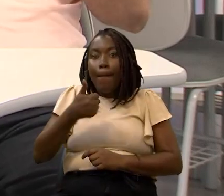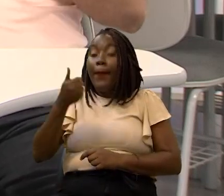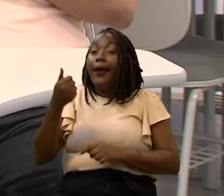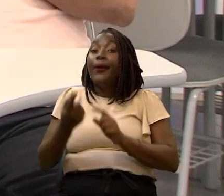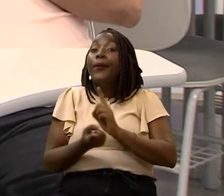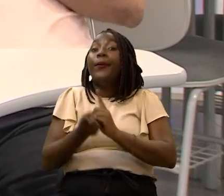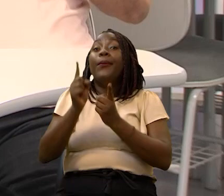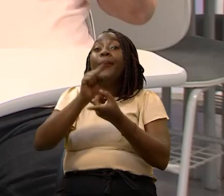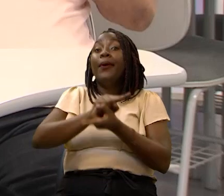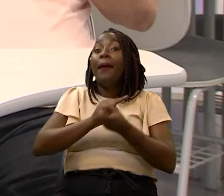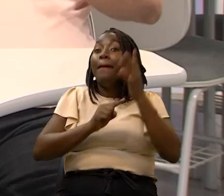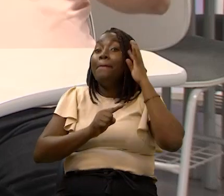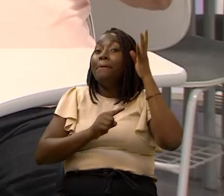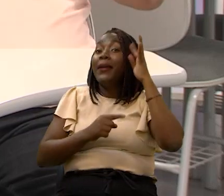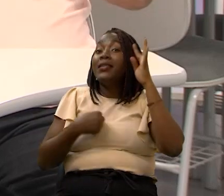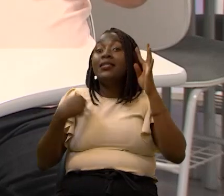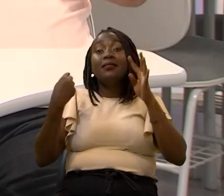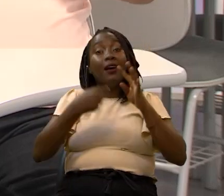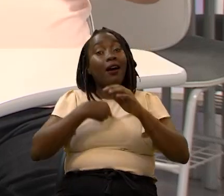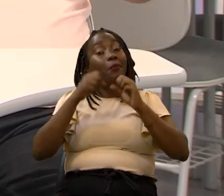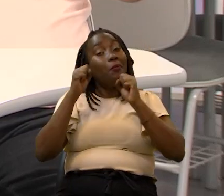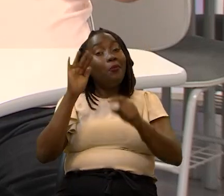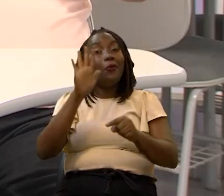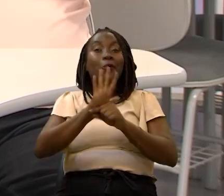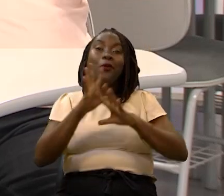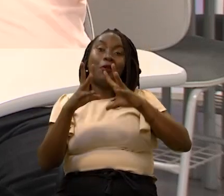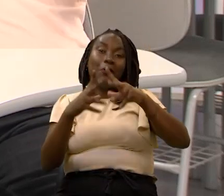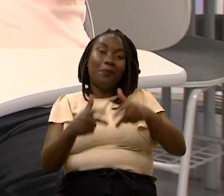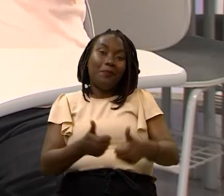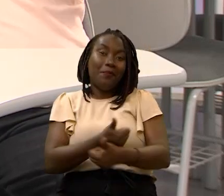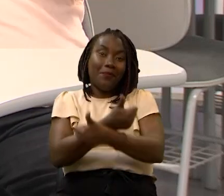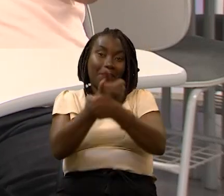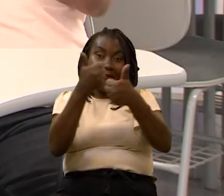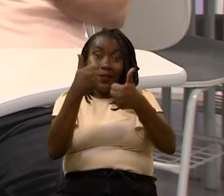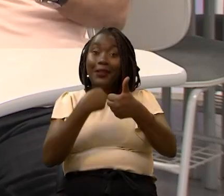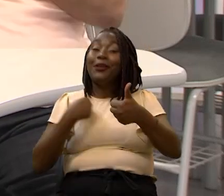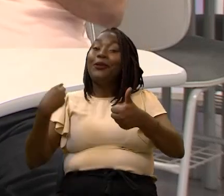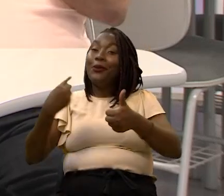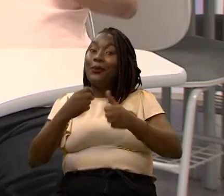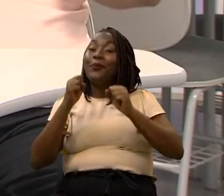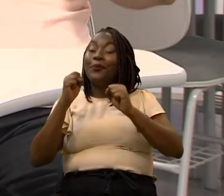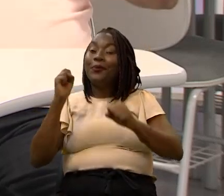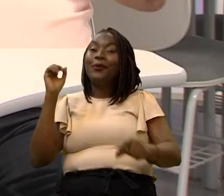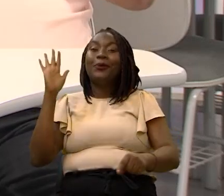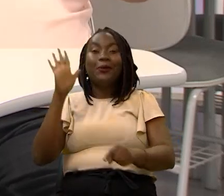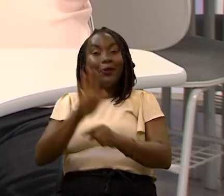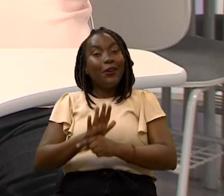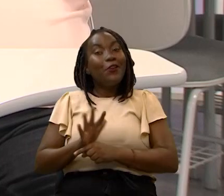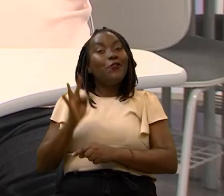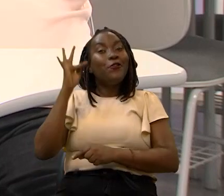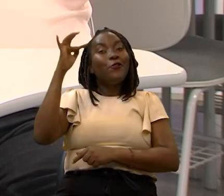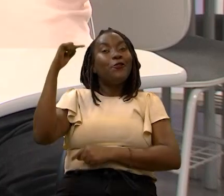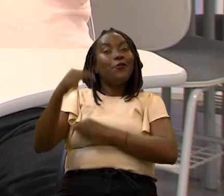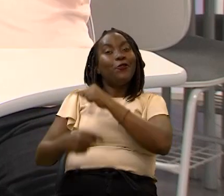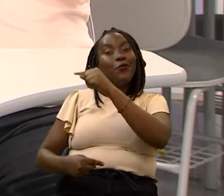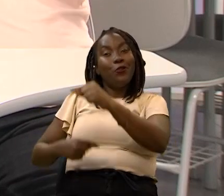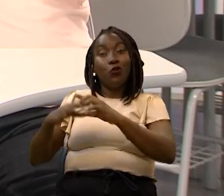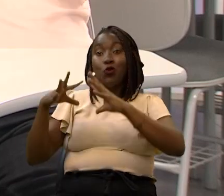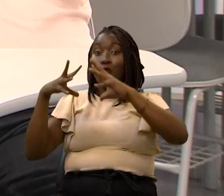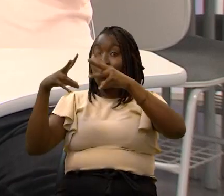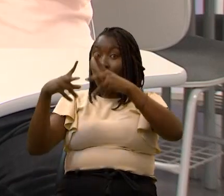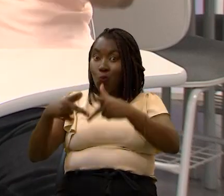sua renda. E de outro lado, nós temos que pensar que nós podemos contribuir para um mundo melhor. Nós podemos contribuir com as